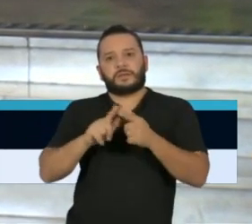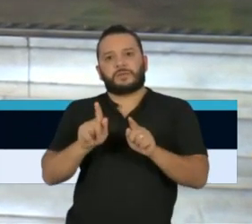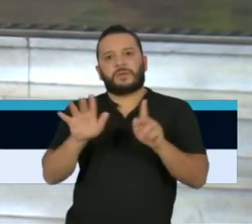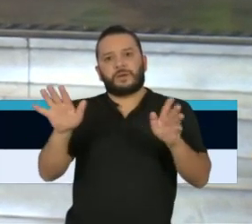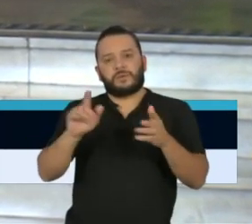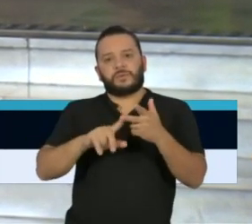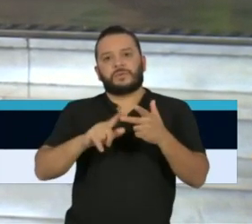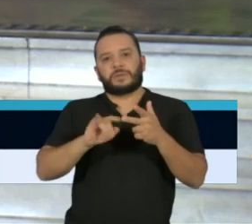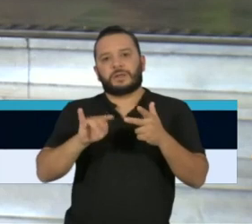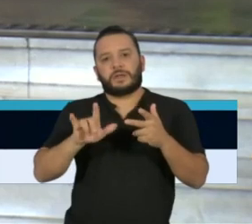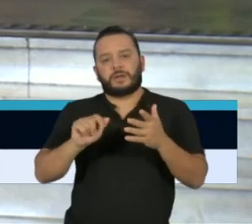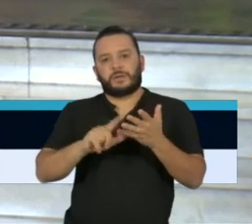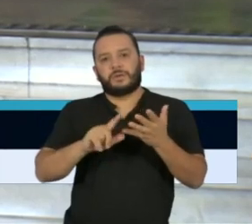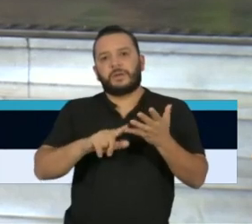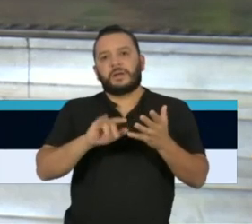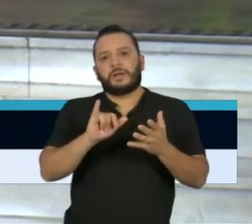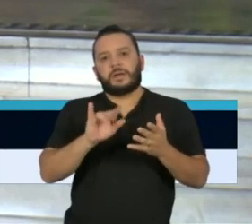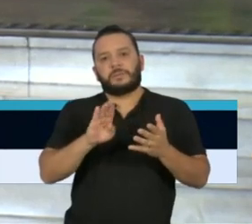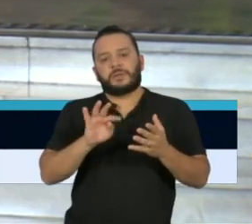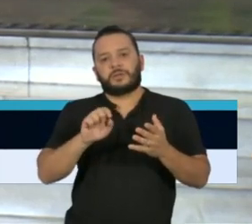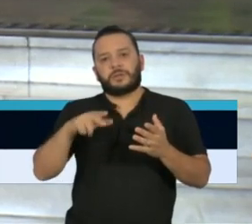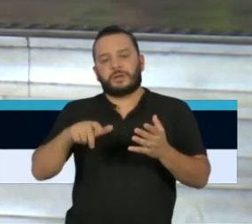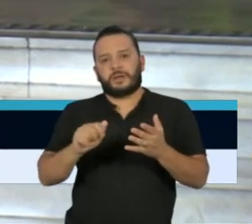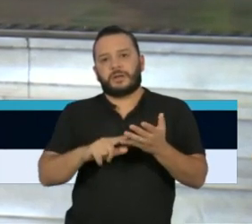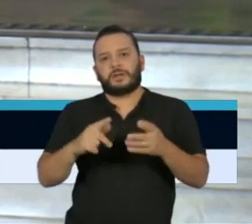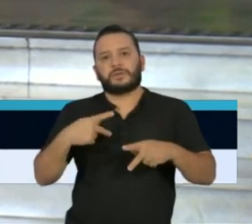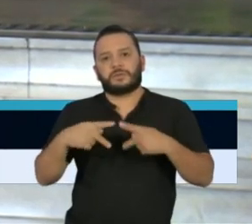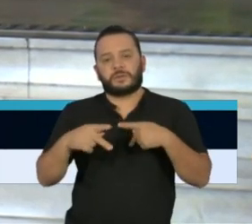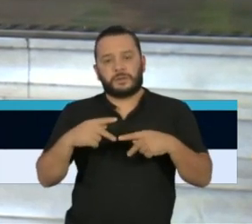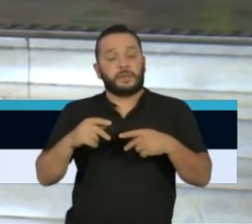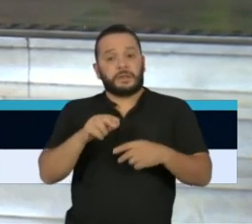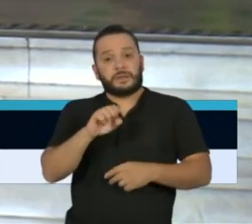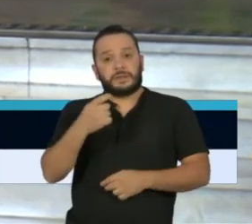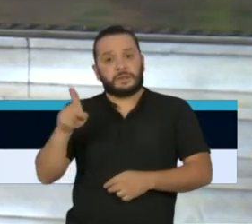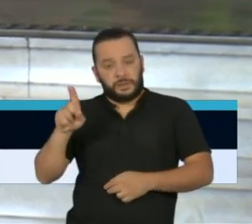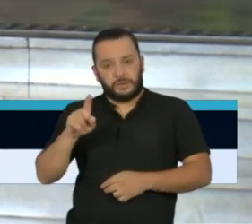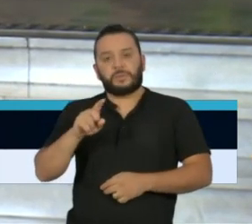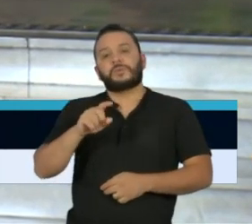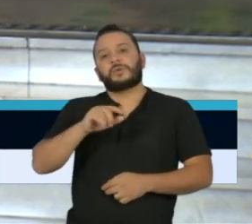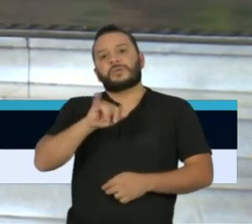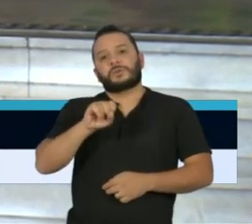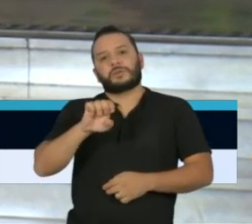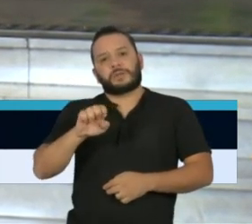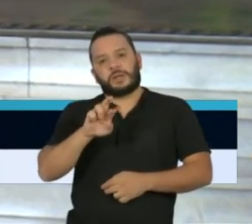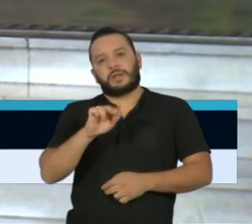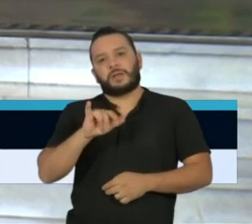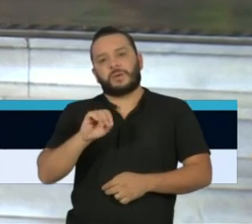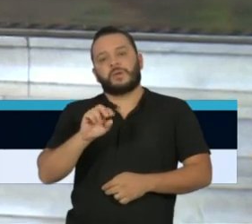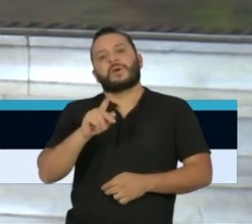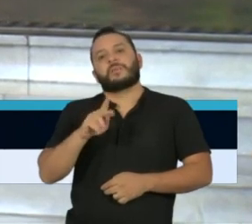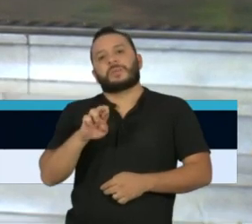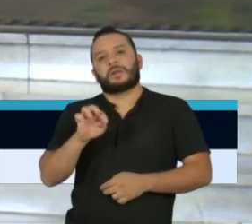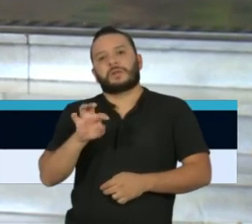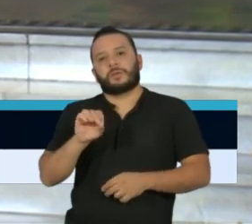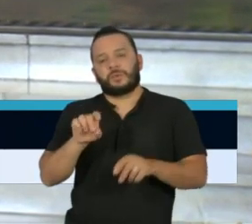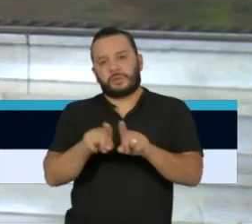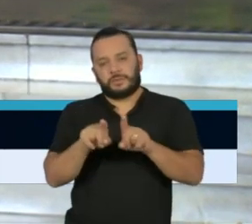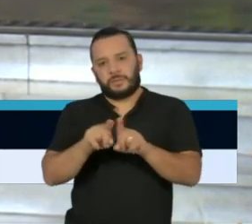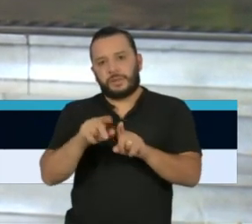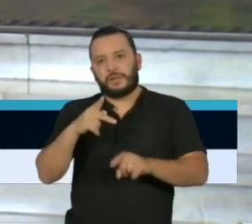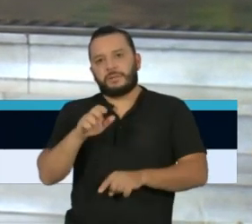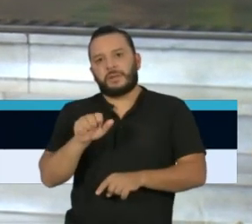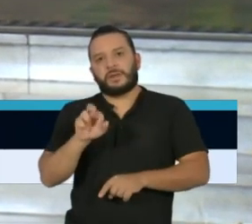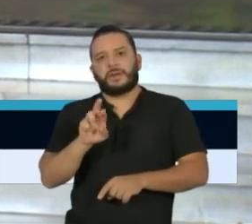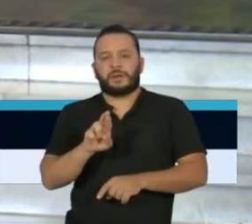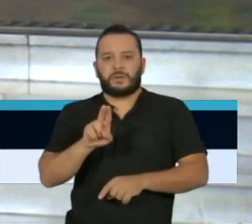Ibitinga, São José do Rio Preto e Peruíbe. Sobre isso, também as 2 secretárias, Patrícia